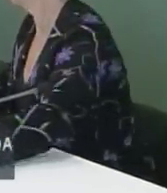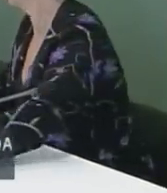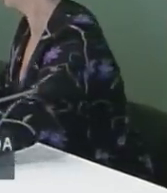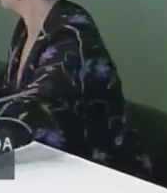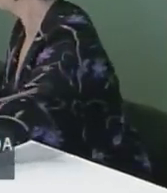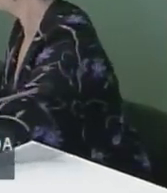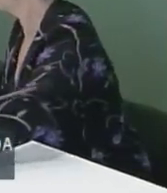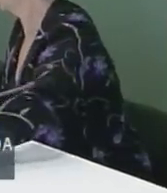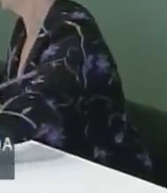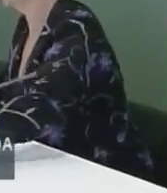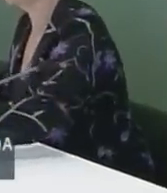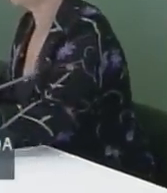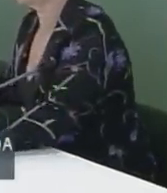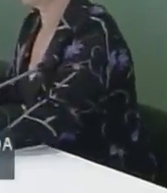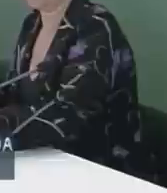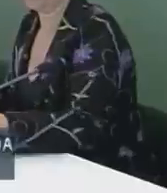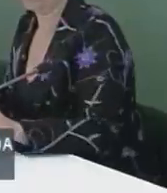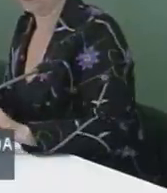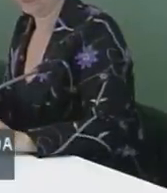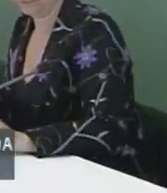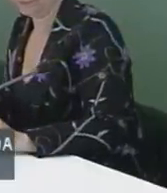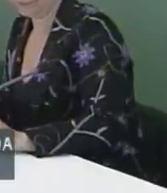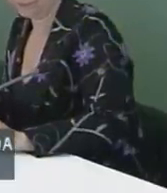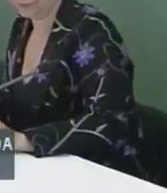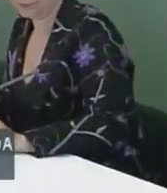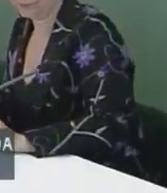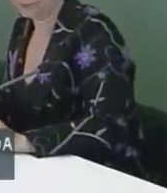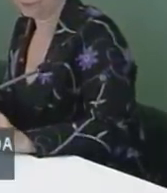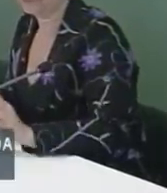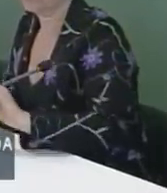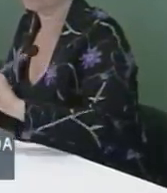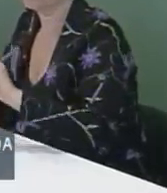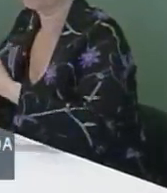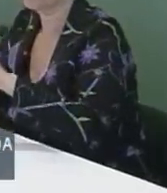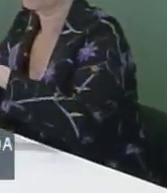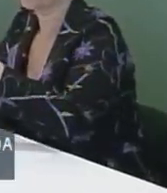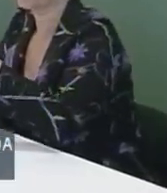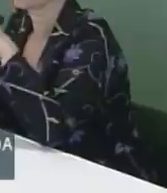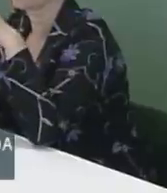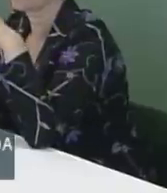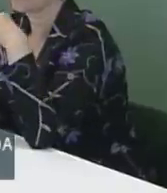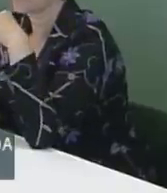não foi apresentado deu espaço para Viar os currículos tá